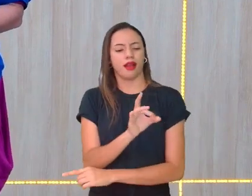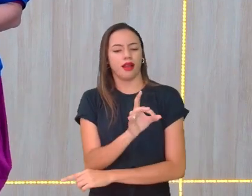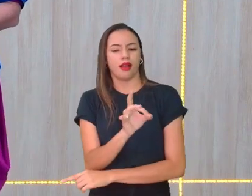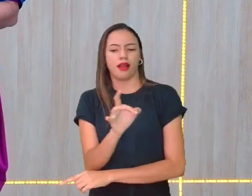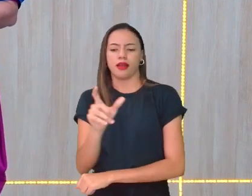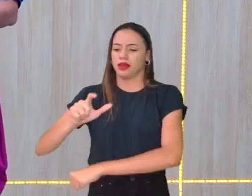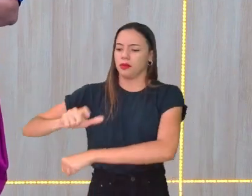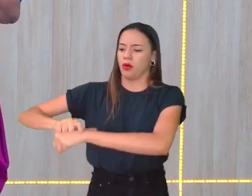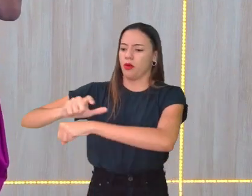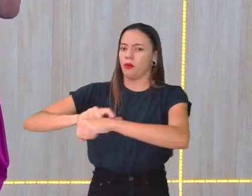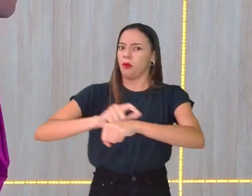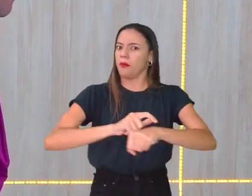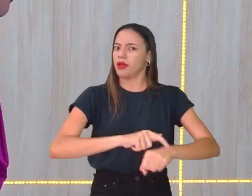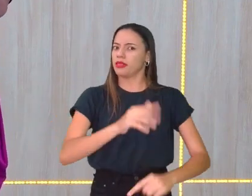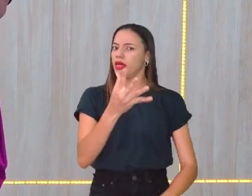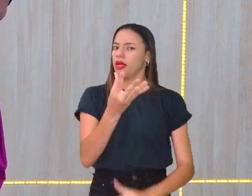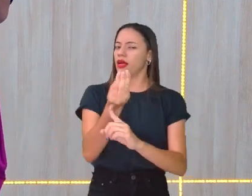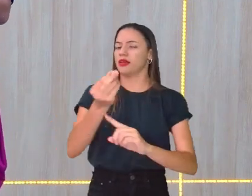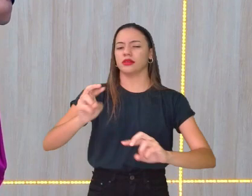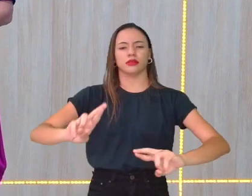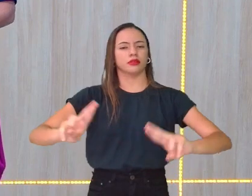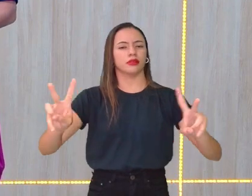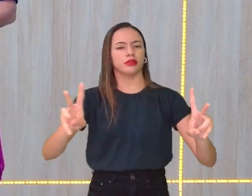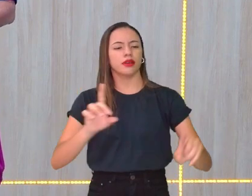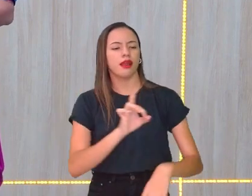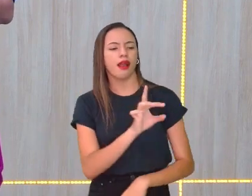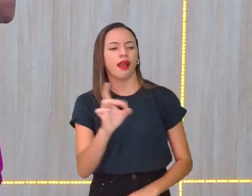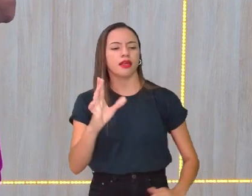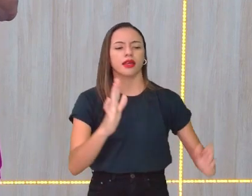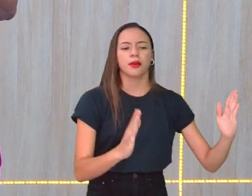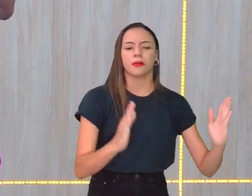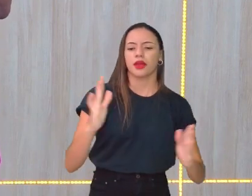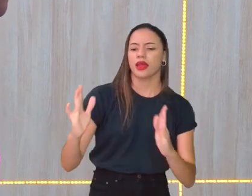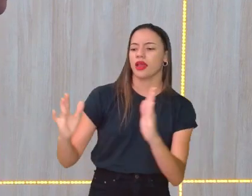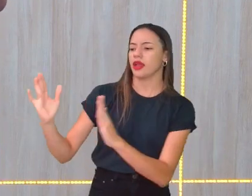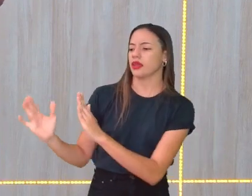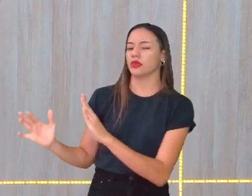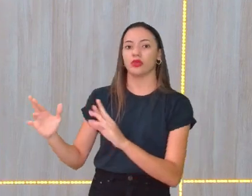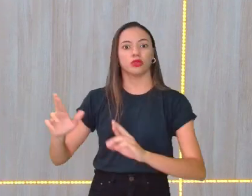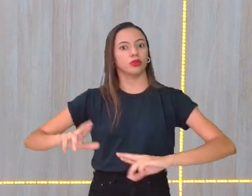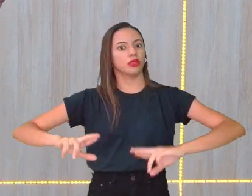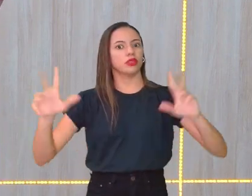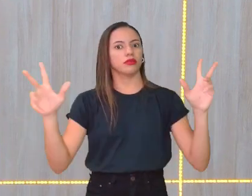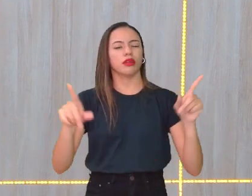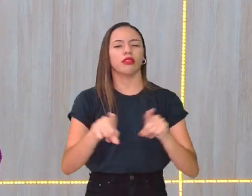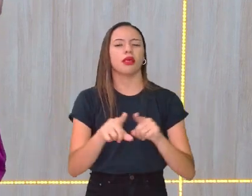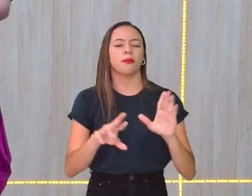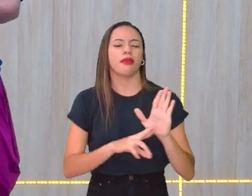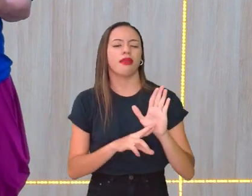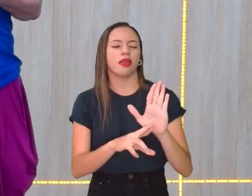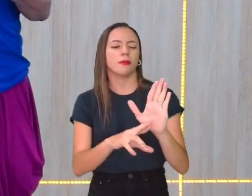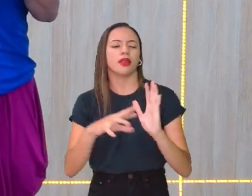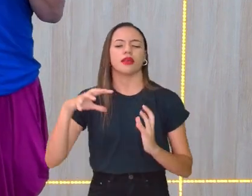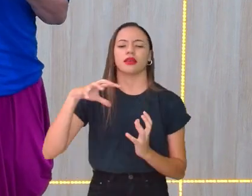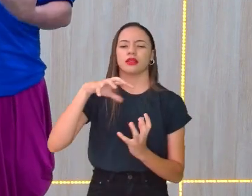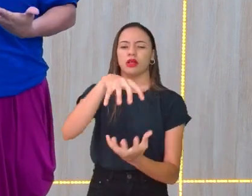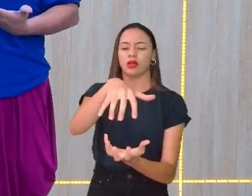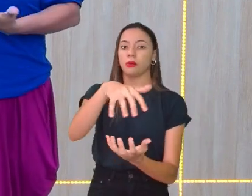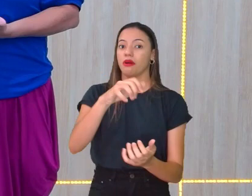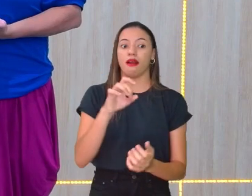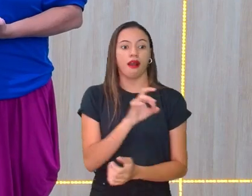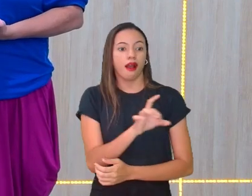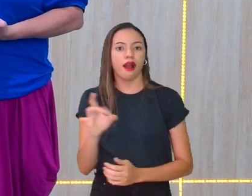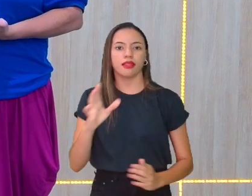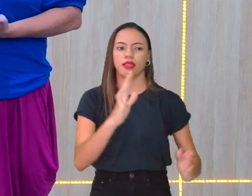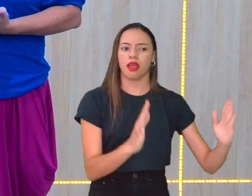da arte é diferente, como cada período, a forma de representar o mundo, né, de cada época